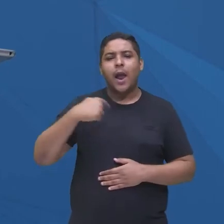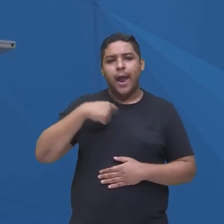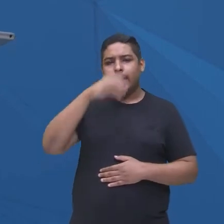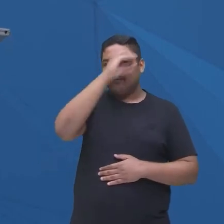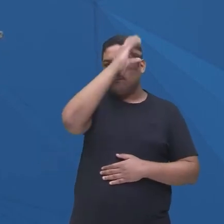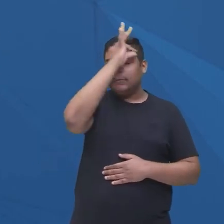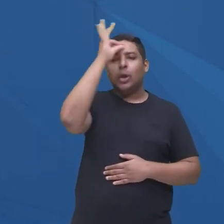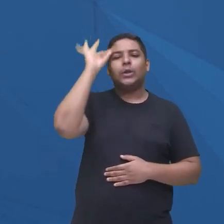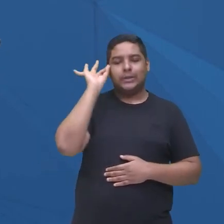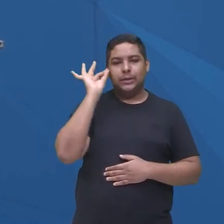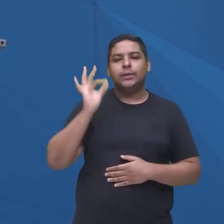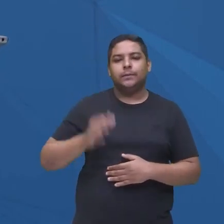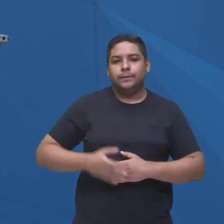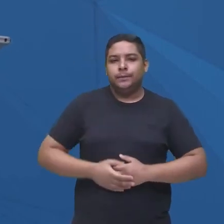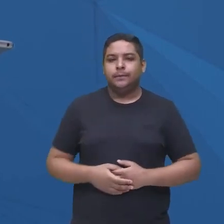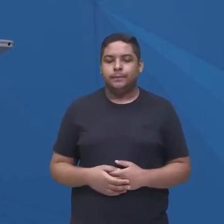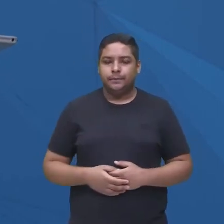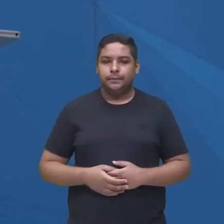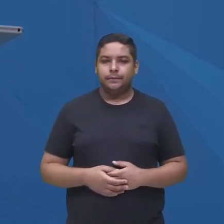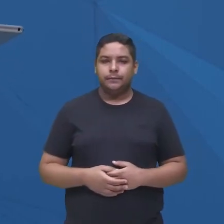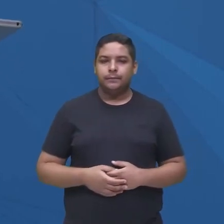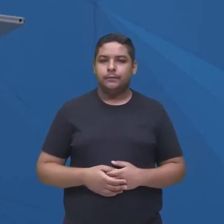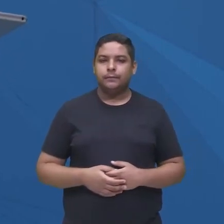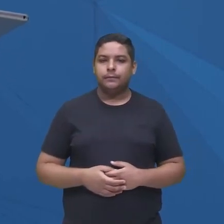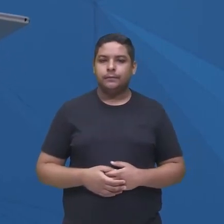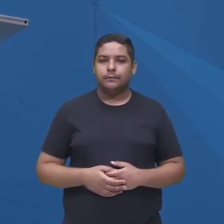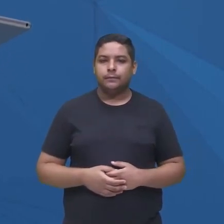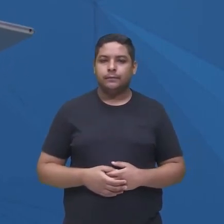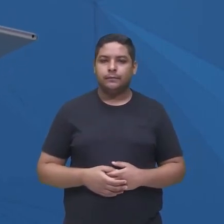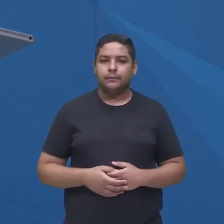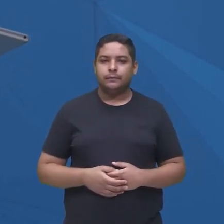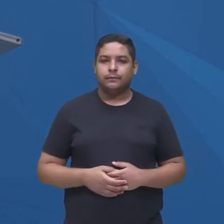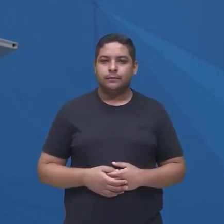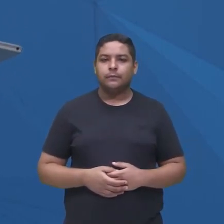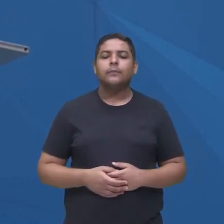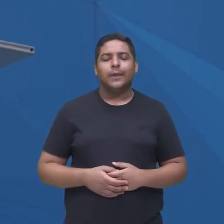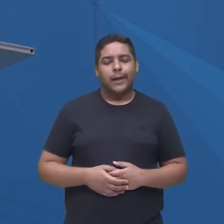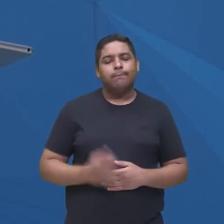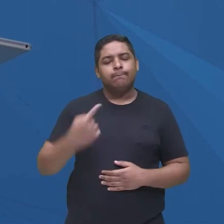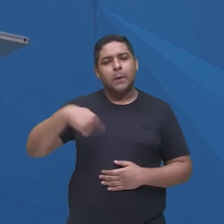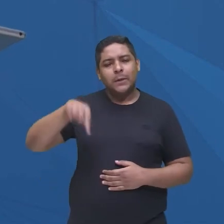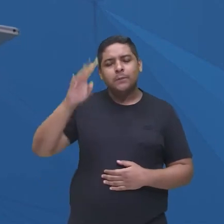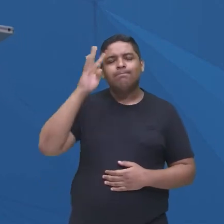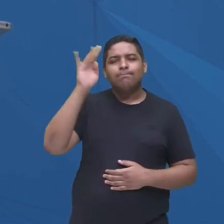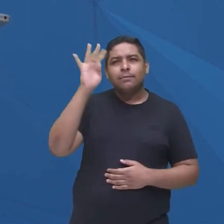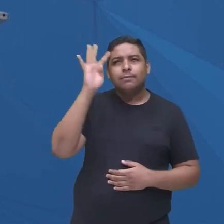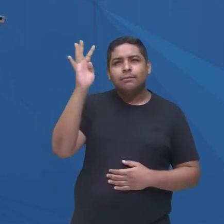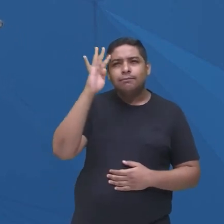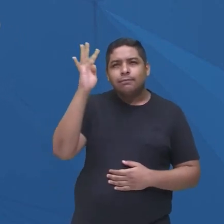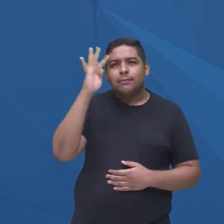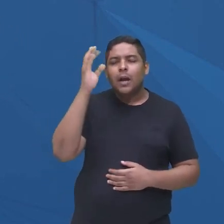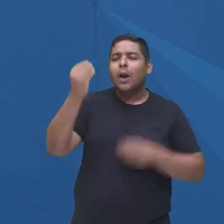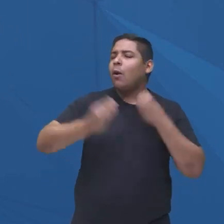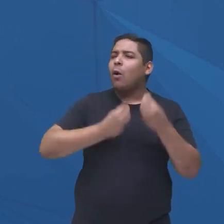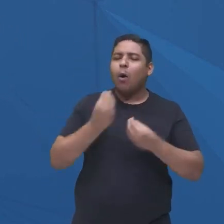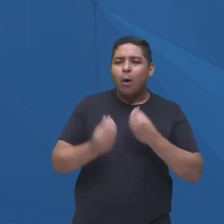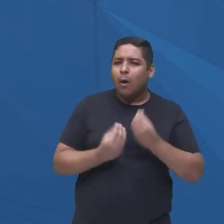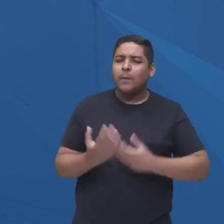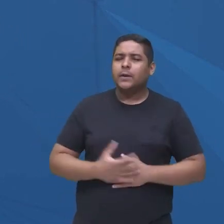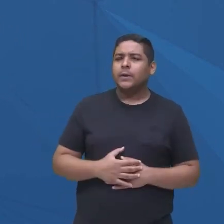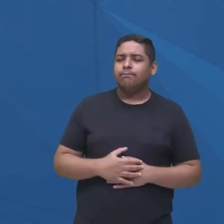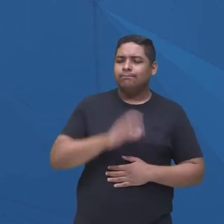reflexão, tem alguns momentos que são bem, a gente fica bem reflexivo em relação a algumas ações, atitudes que